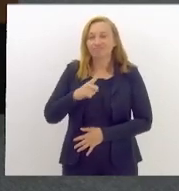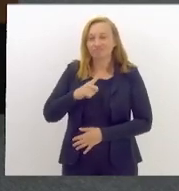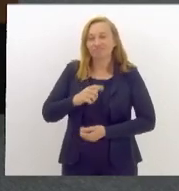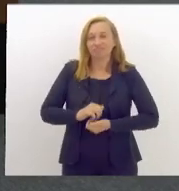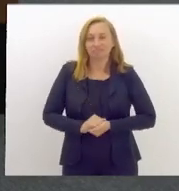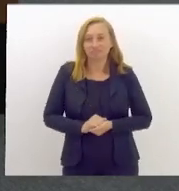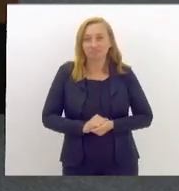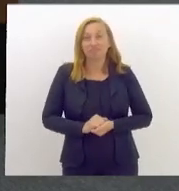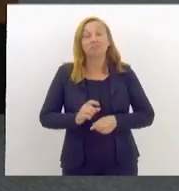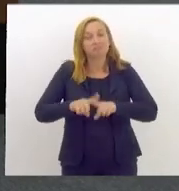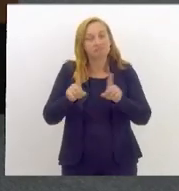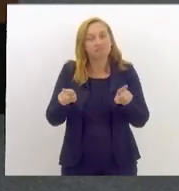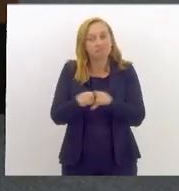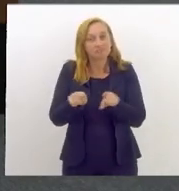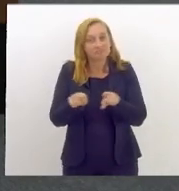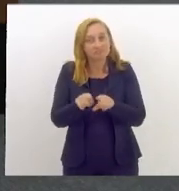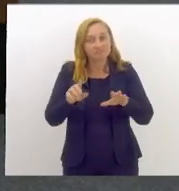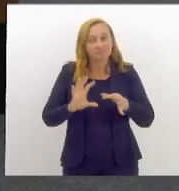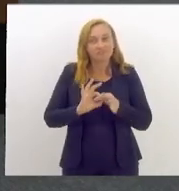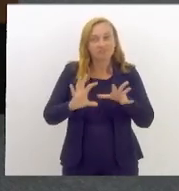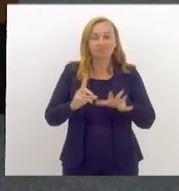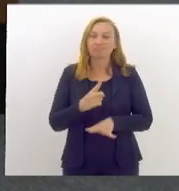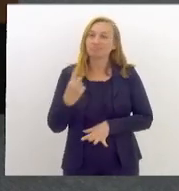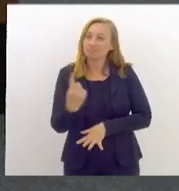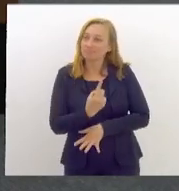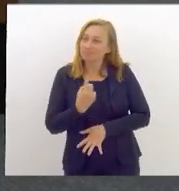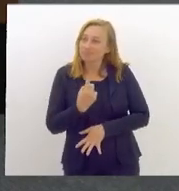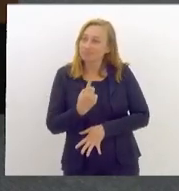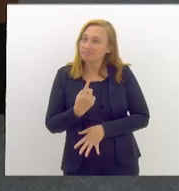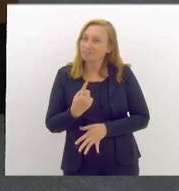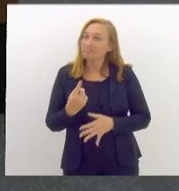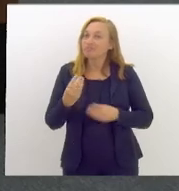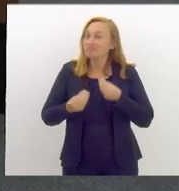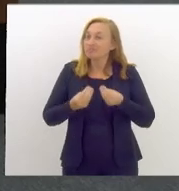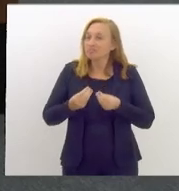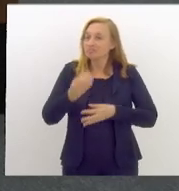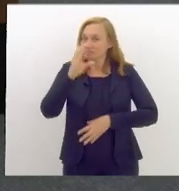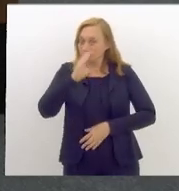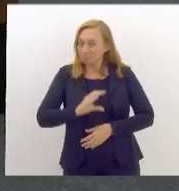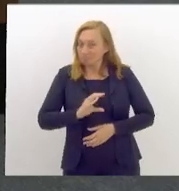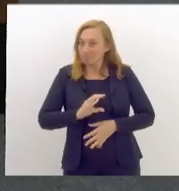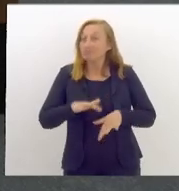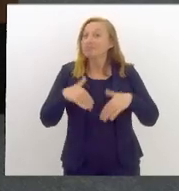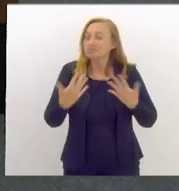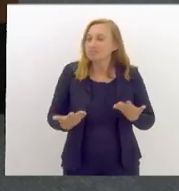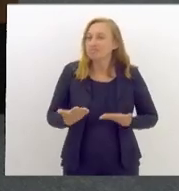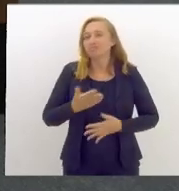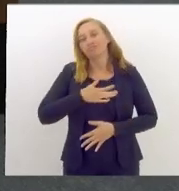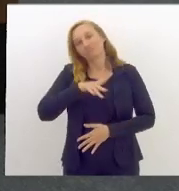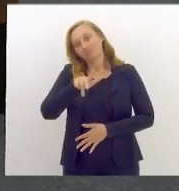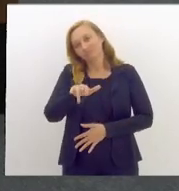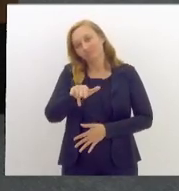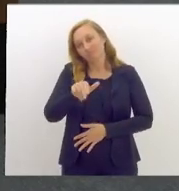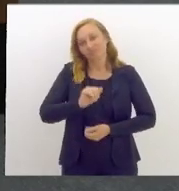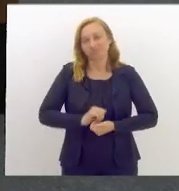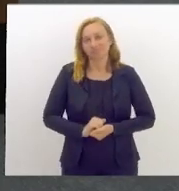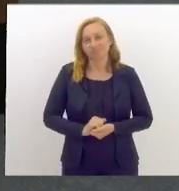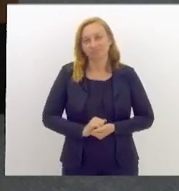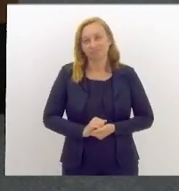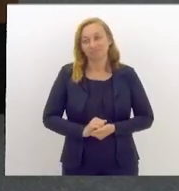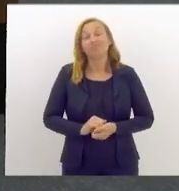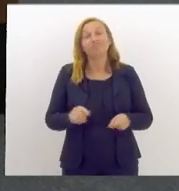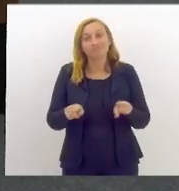mas também deixou para todos nós como devemos nos comportar então meu irmão é